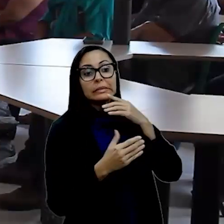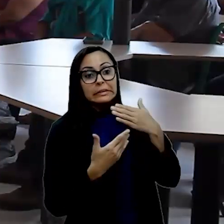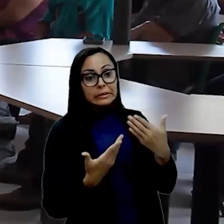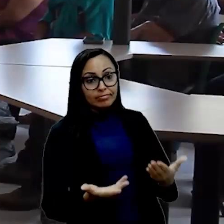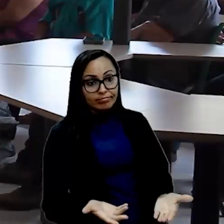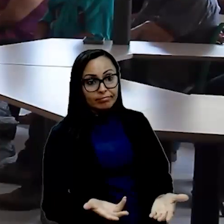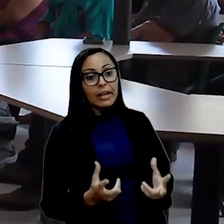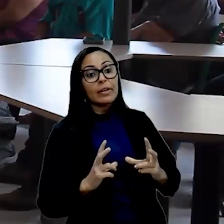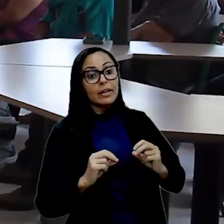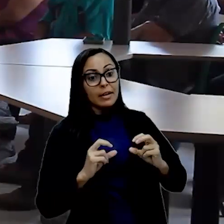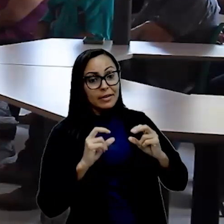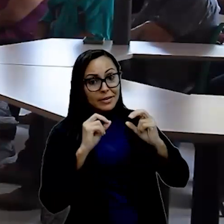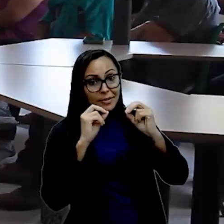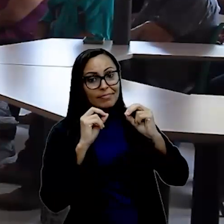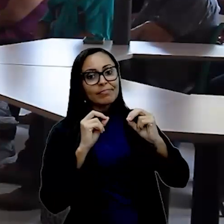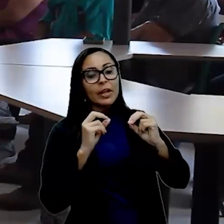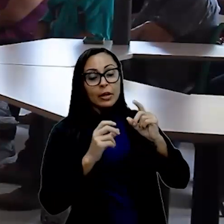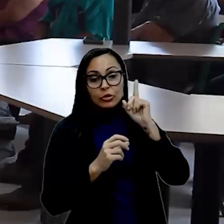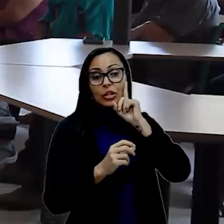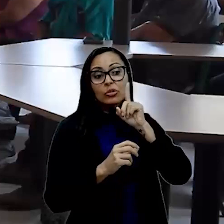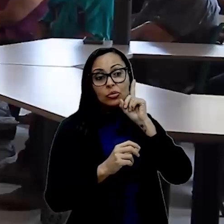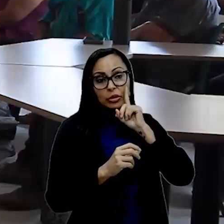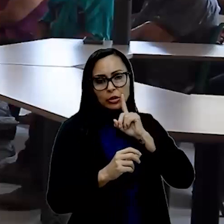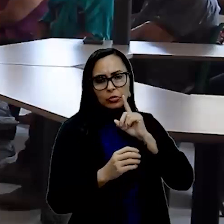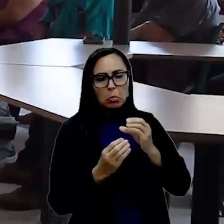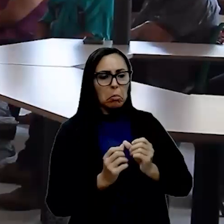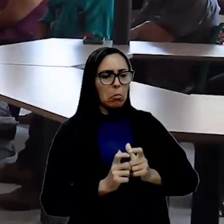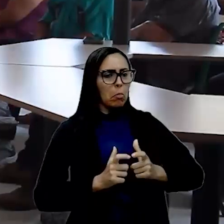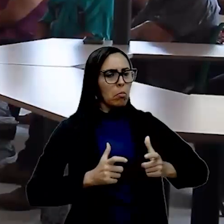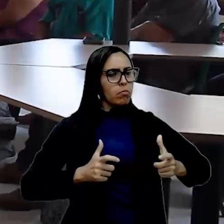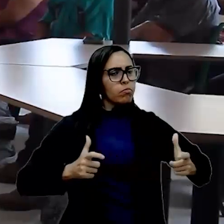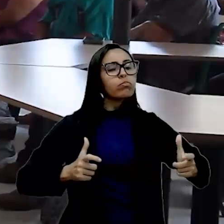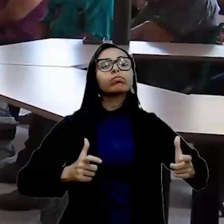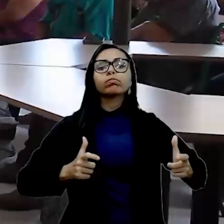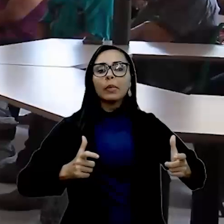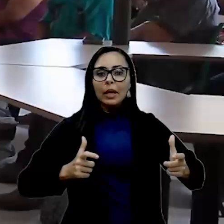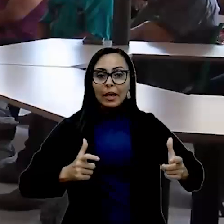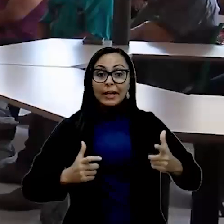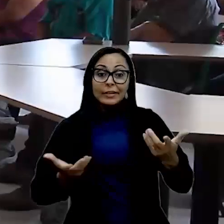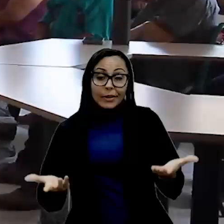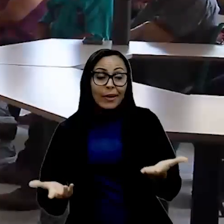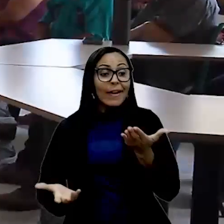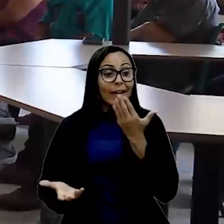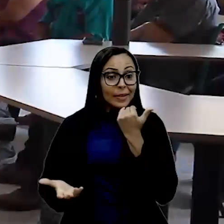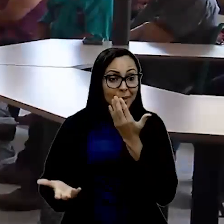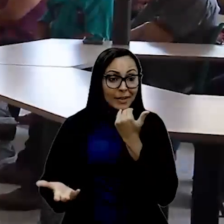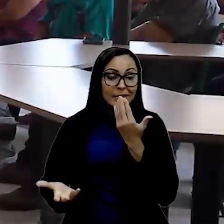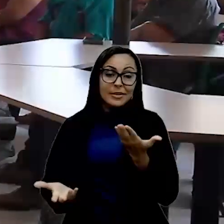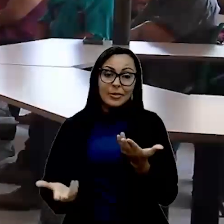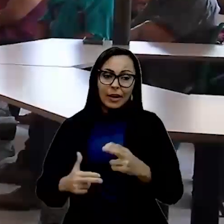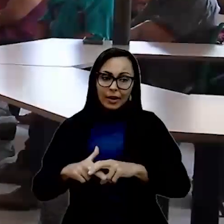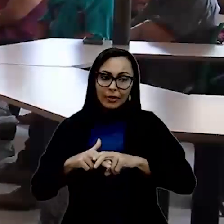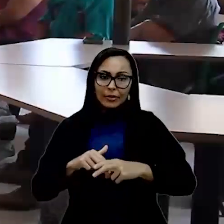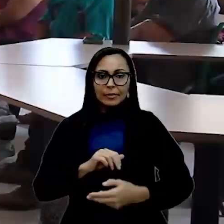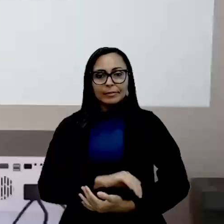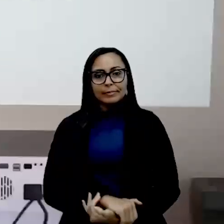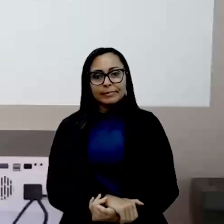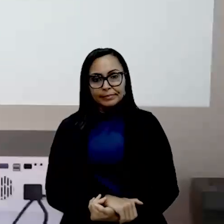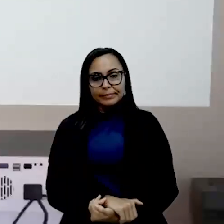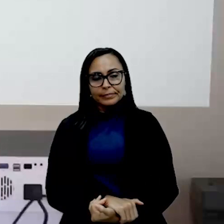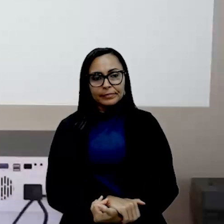câncer do que o americano. Então, é a alimentação. Né? Alimentação.